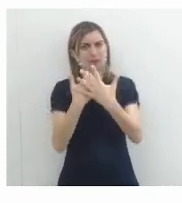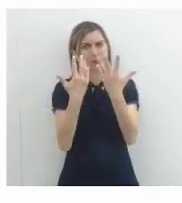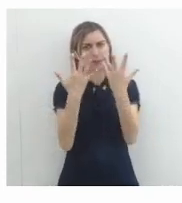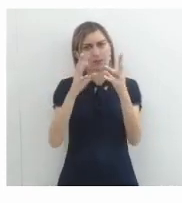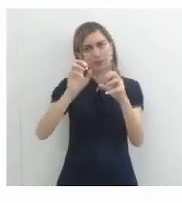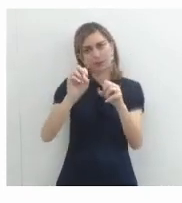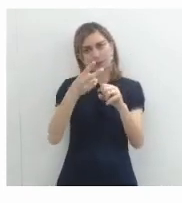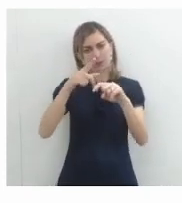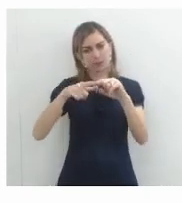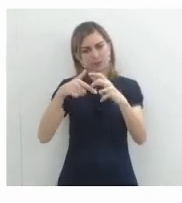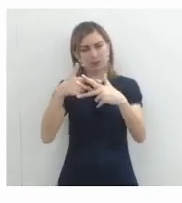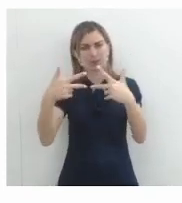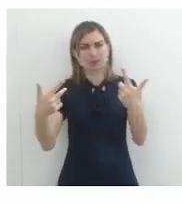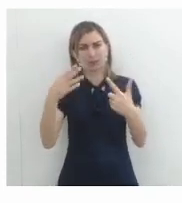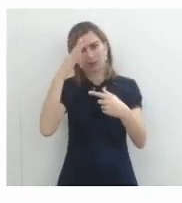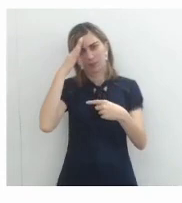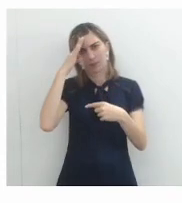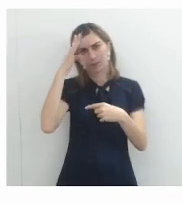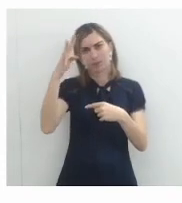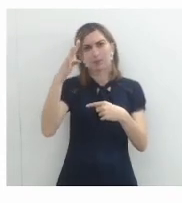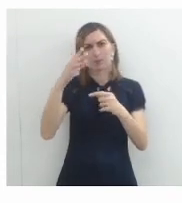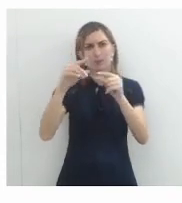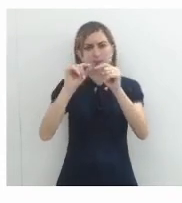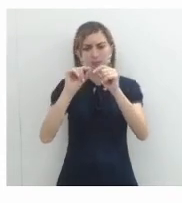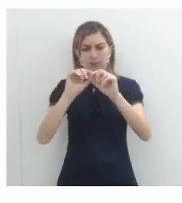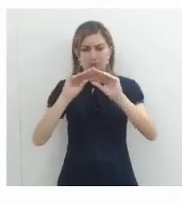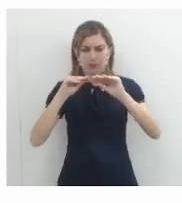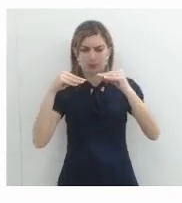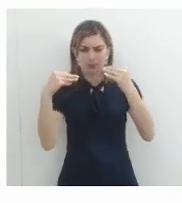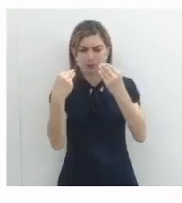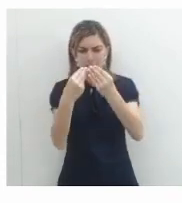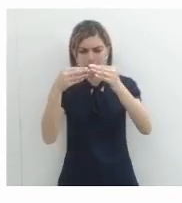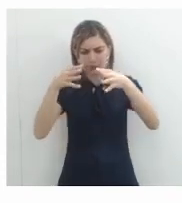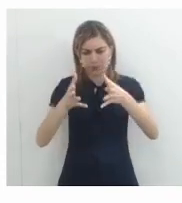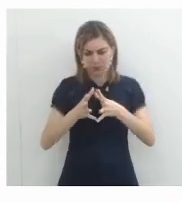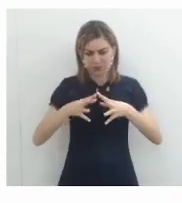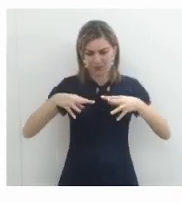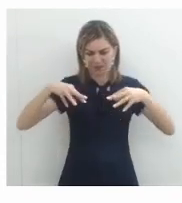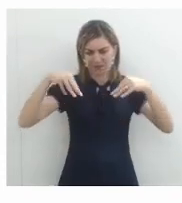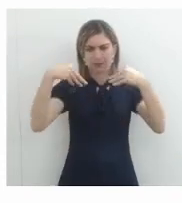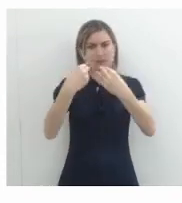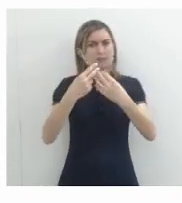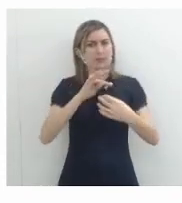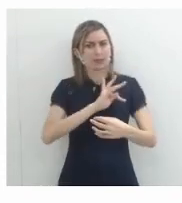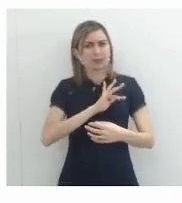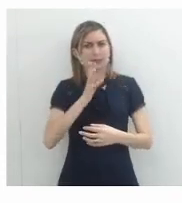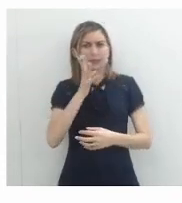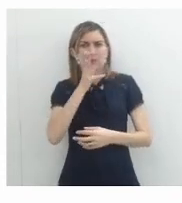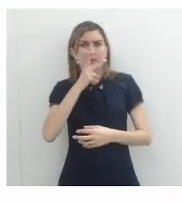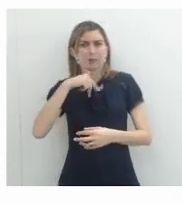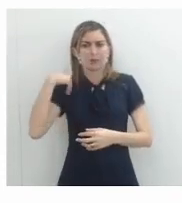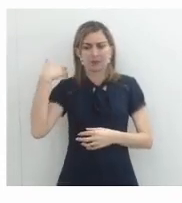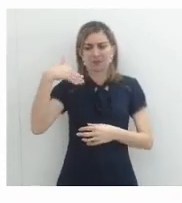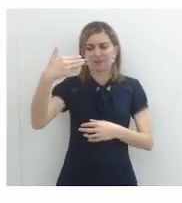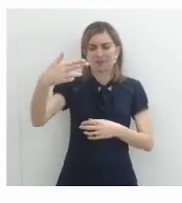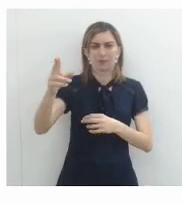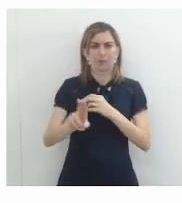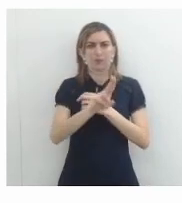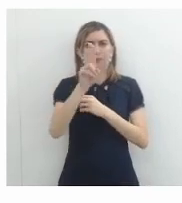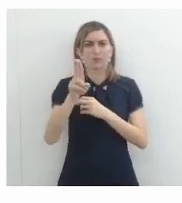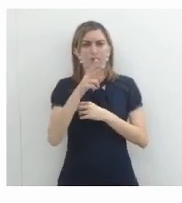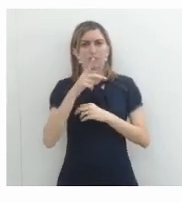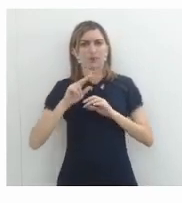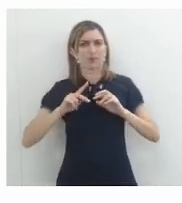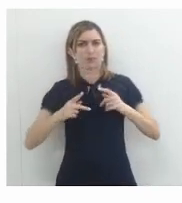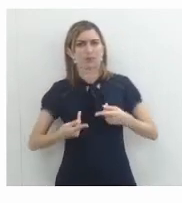ferramentas, principalmente para o acabamento, certo? É uma técnica que demorou mais tempo para ser utilizada pelo ser humano e